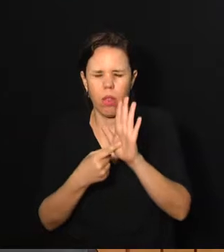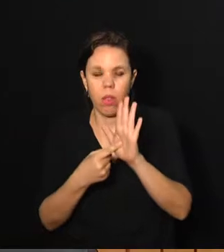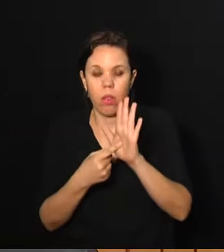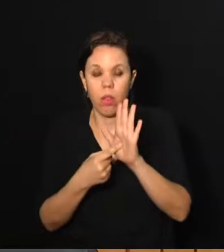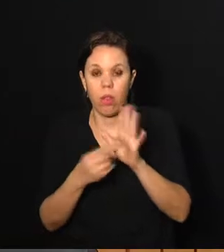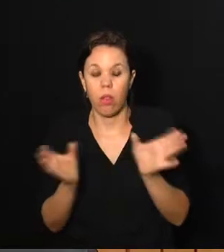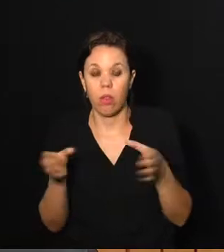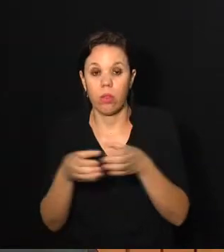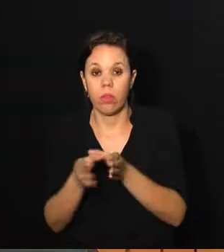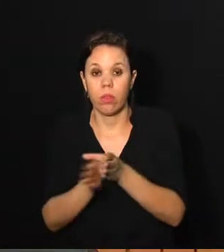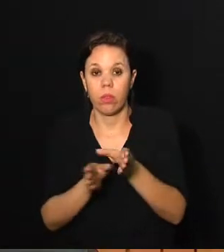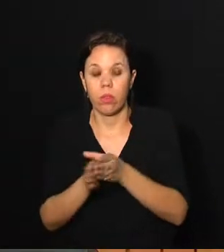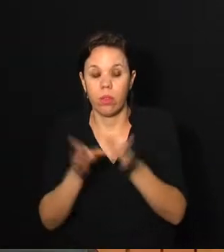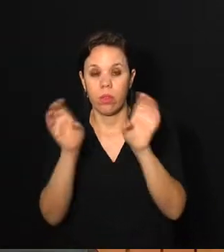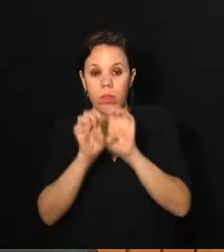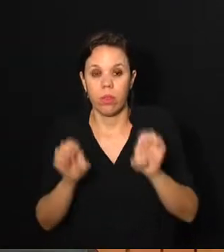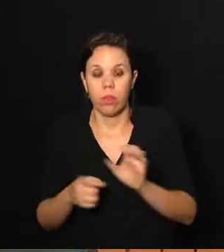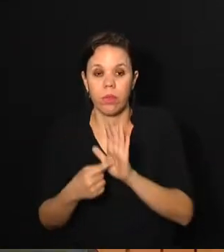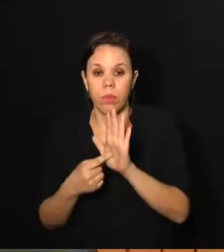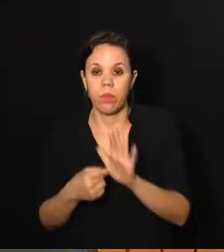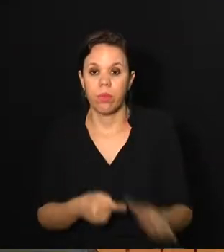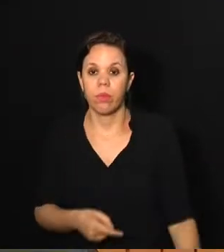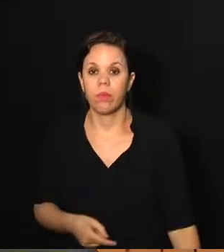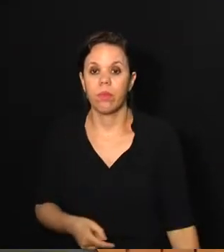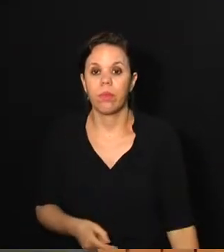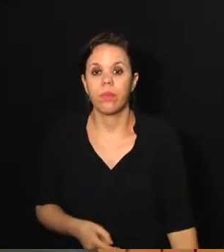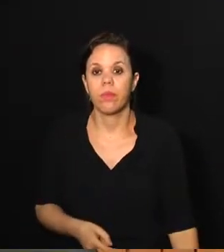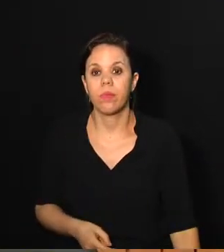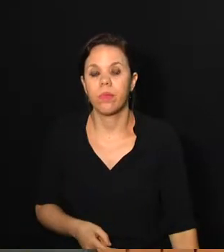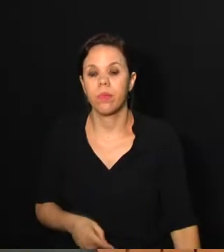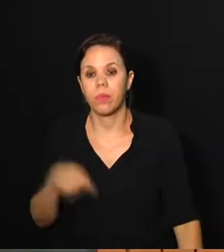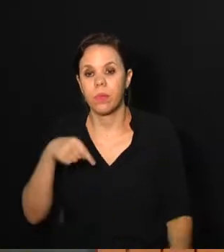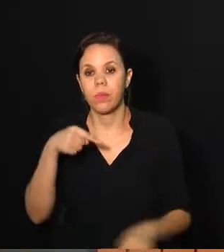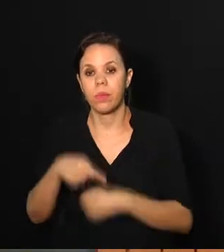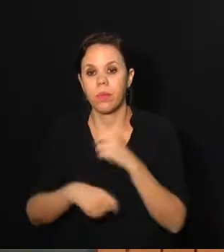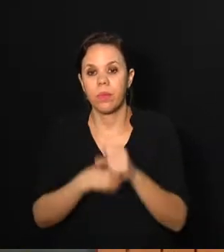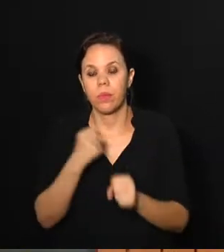Conselho toda a estrutura, e a previsão é para este